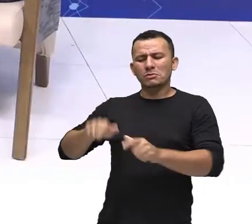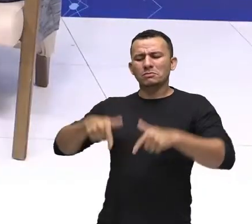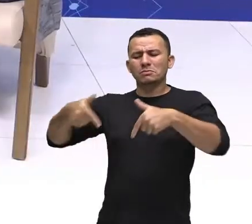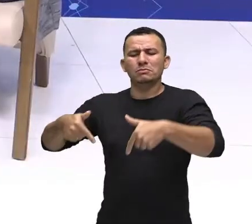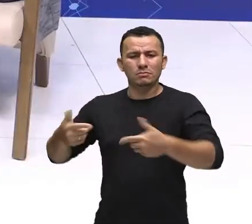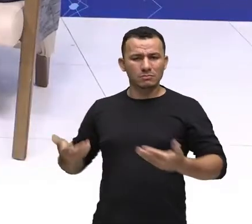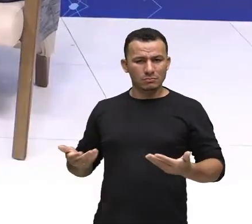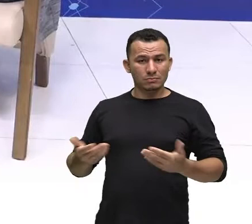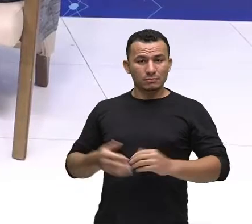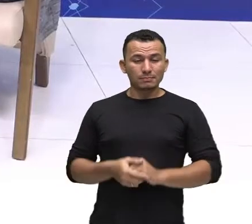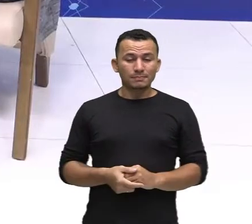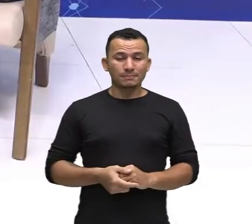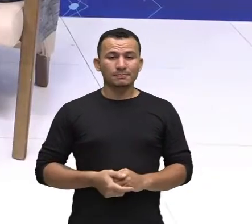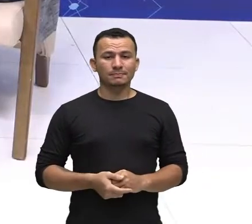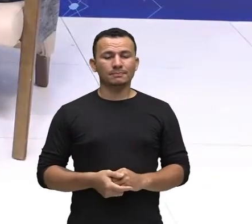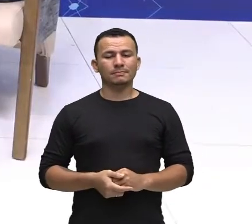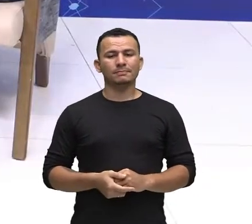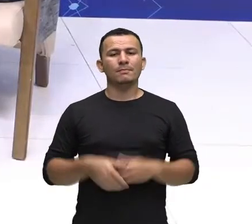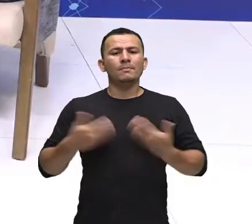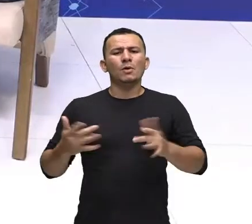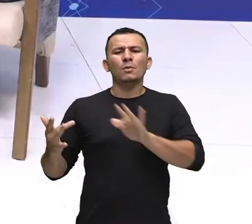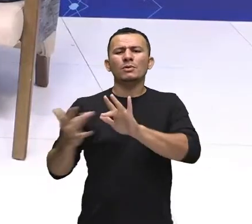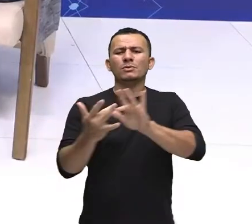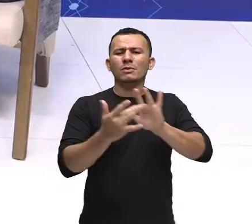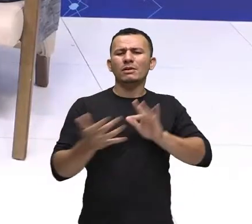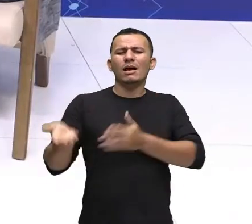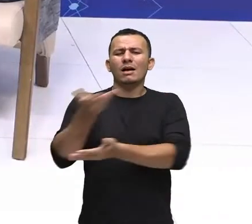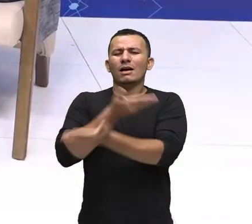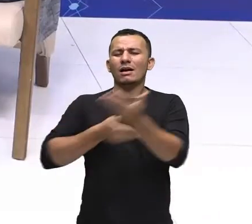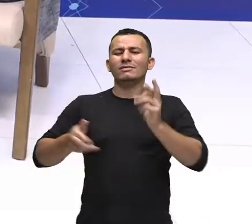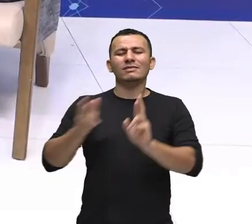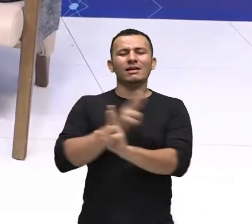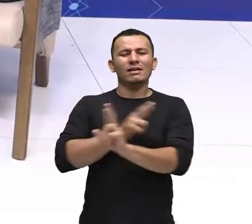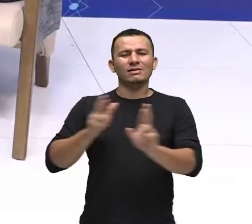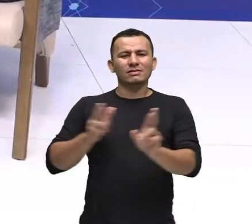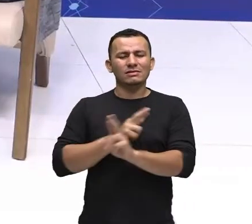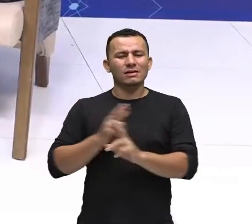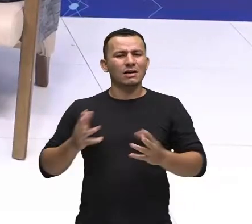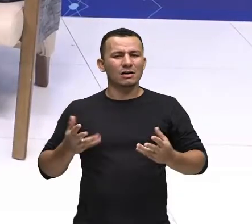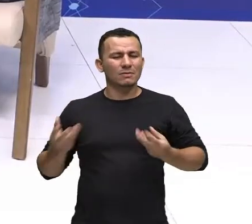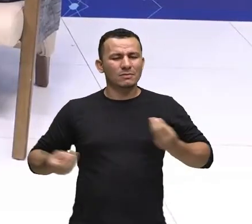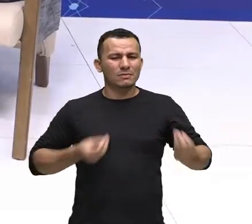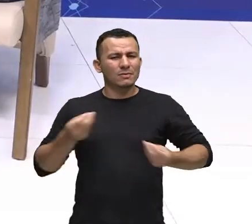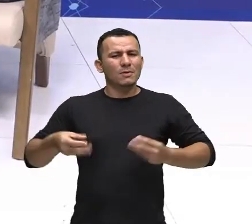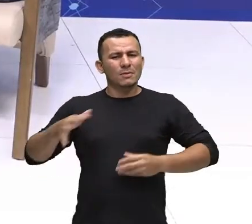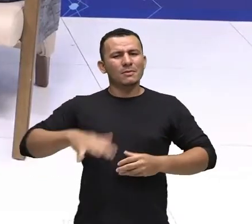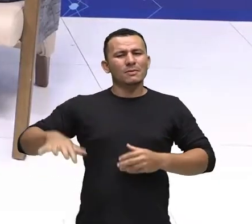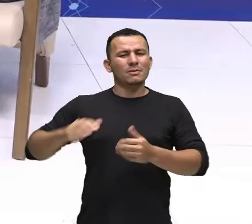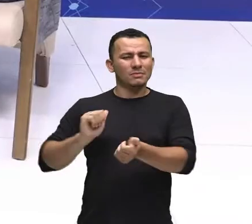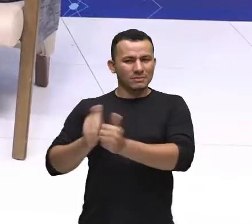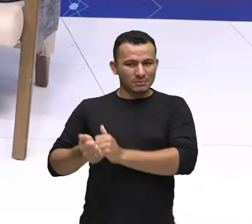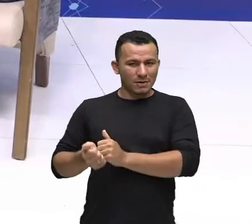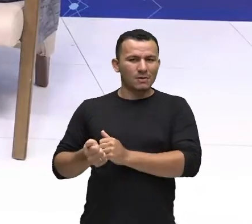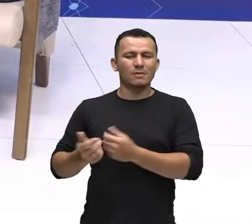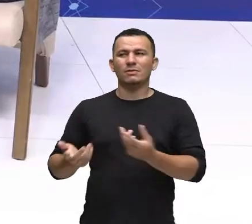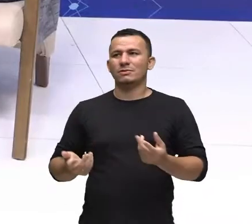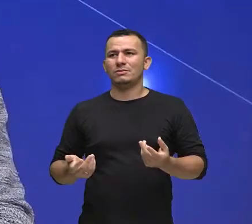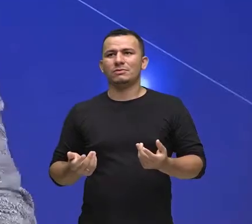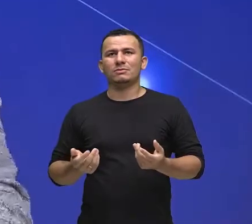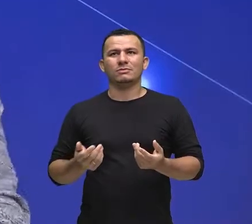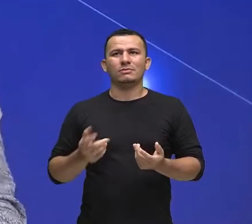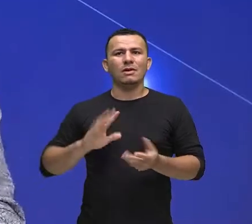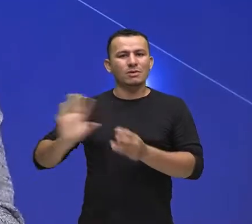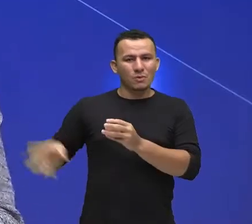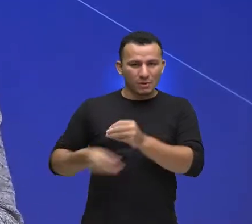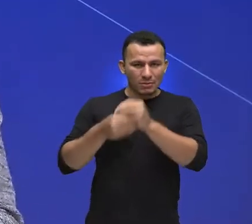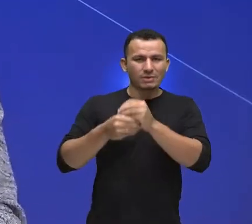relação, né? E que relação é essa, então, entre esporte e cidadania? De que forma se correlacionam? Quais são esses acréscimos?